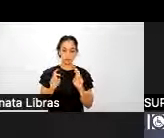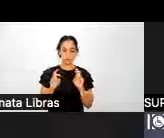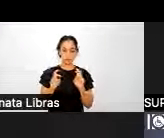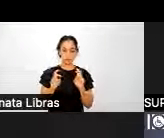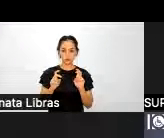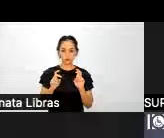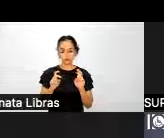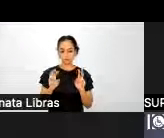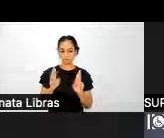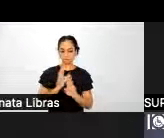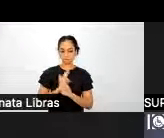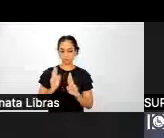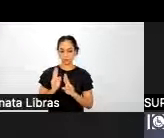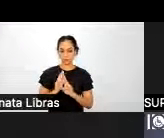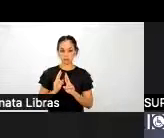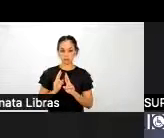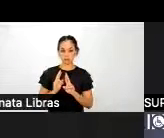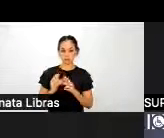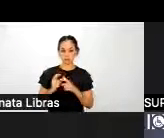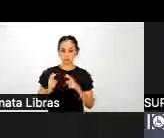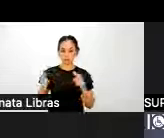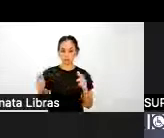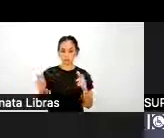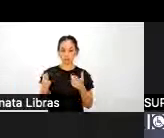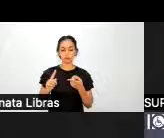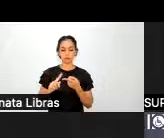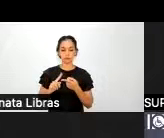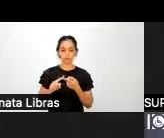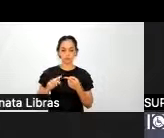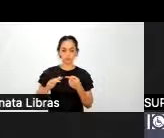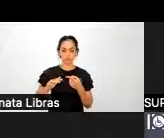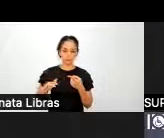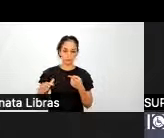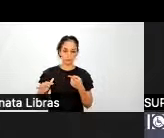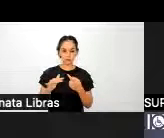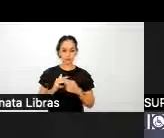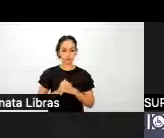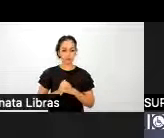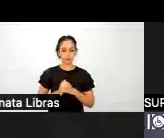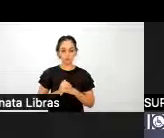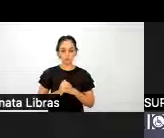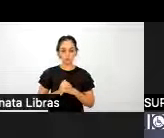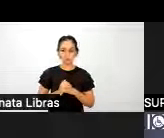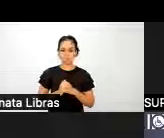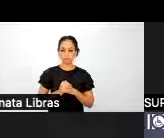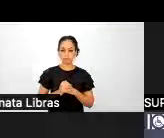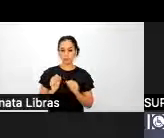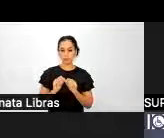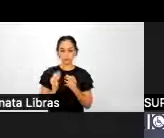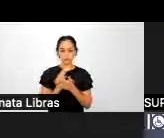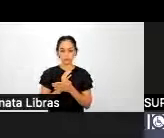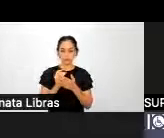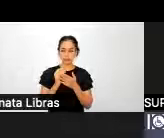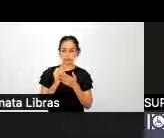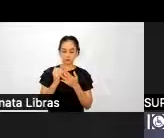à relação de porte e espacialização, e fizemos algumas estatísticas para